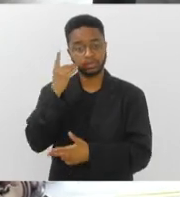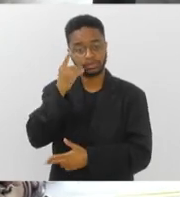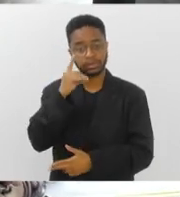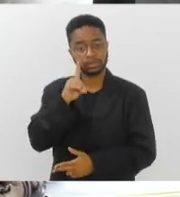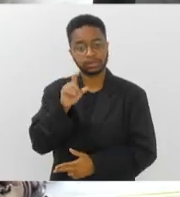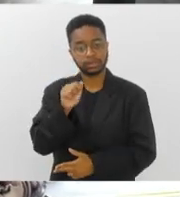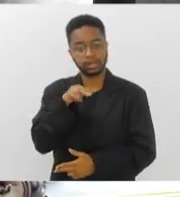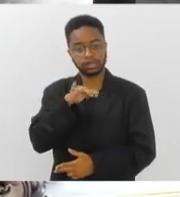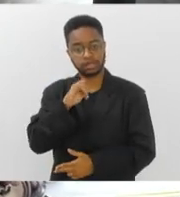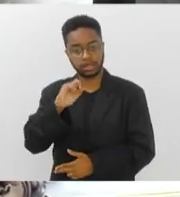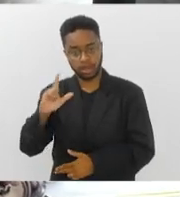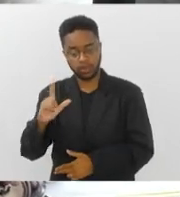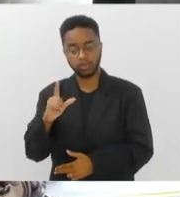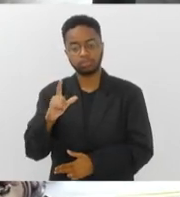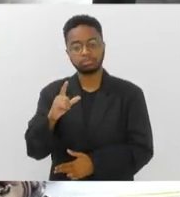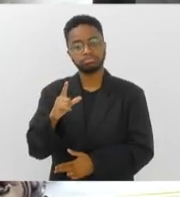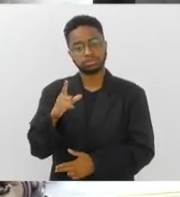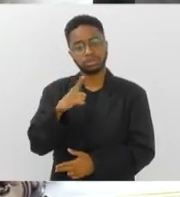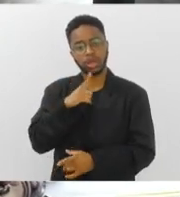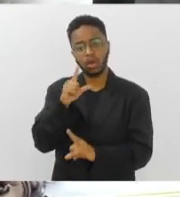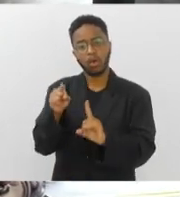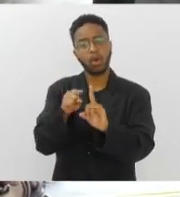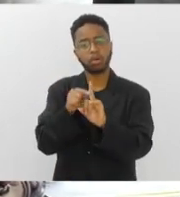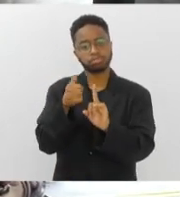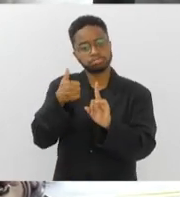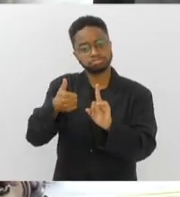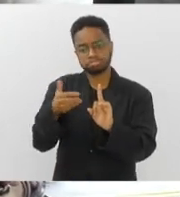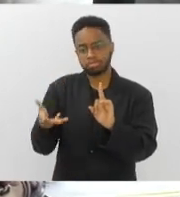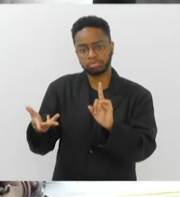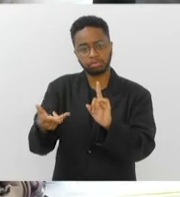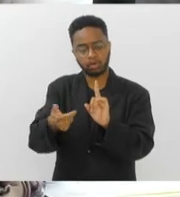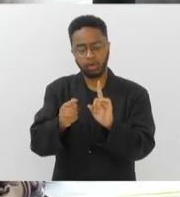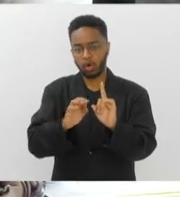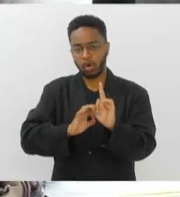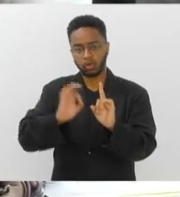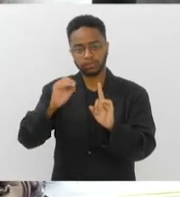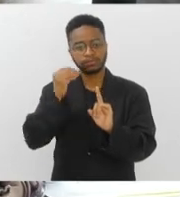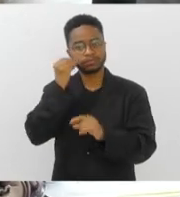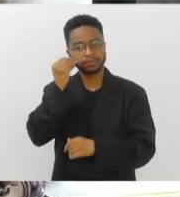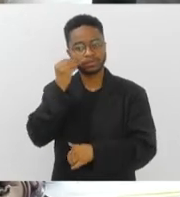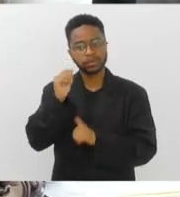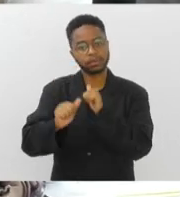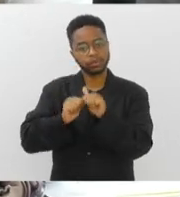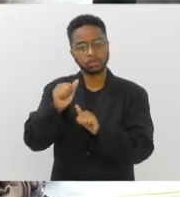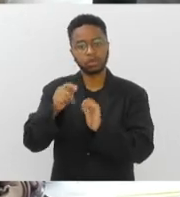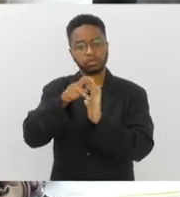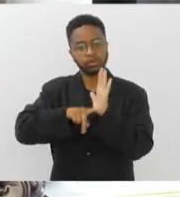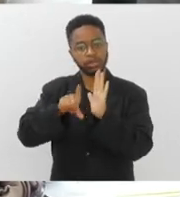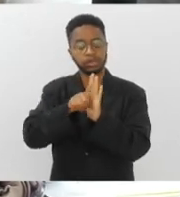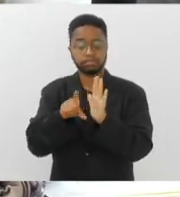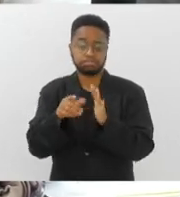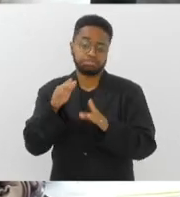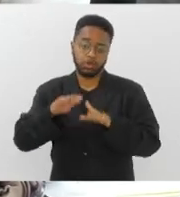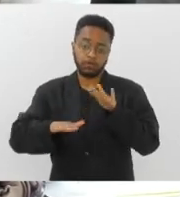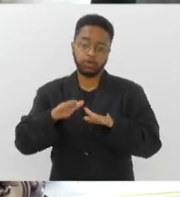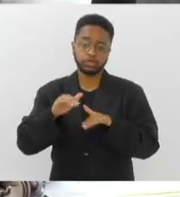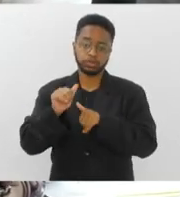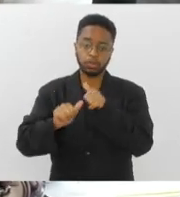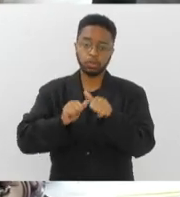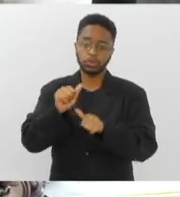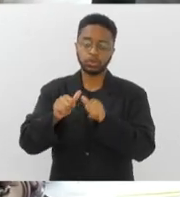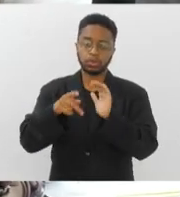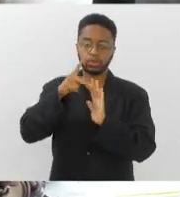uma excelente intenção em reformular o projeto e talvez até mesmo alterar os